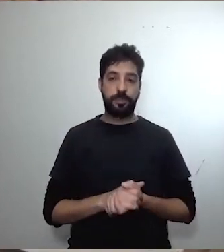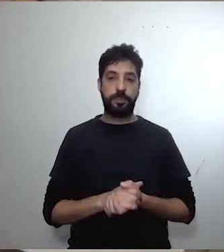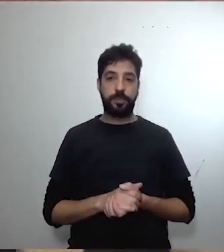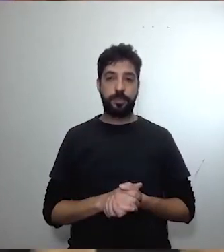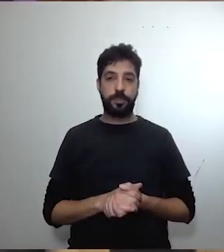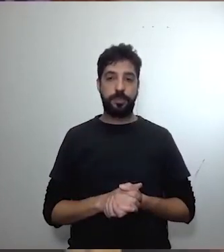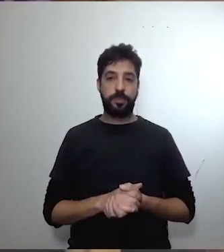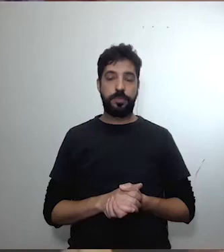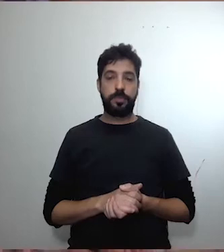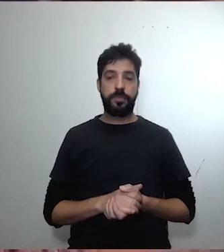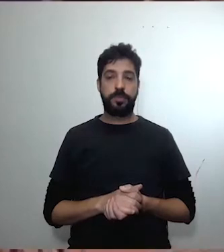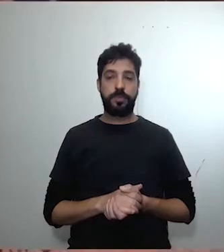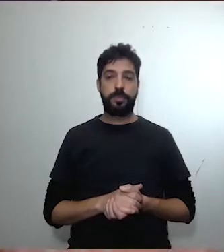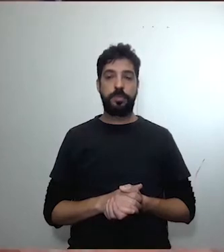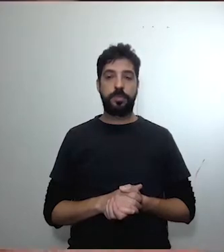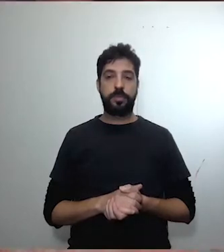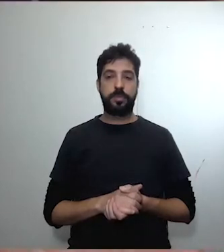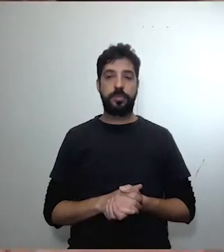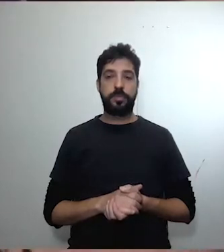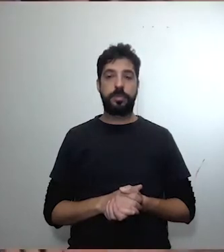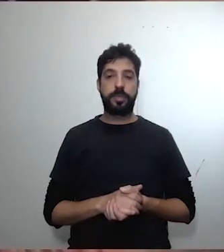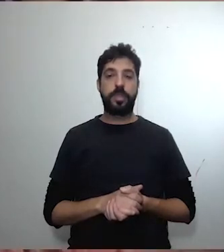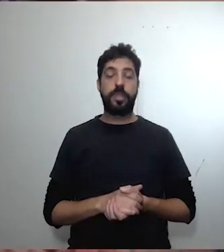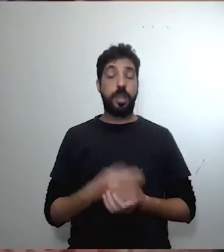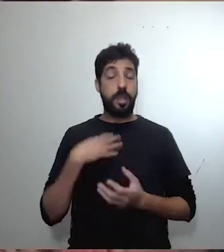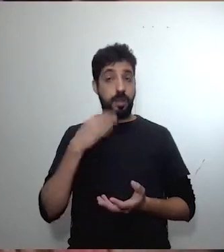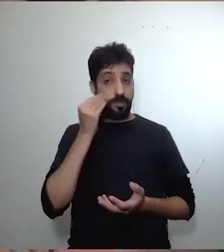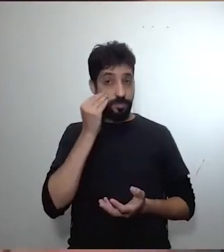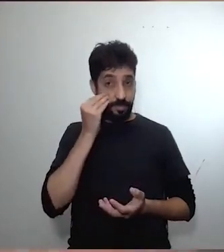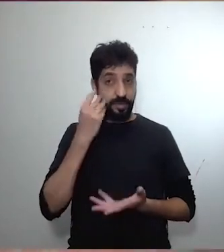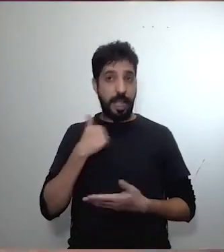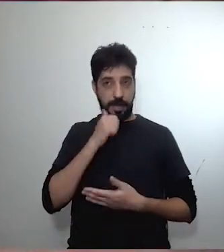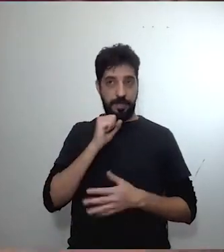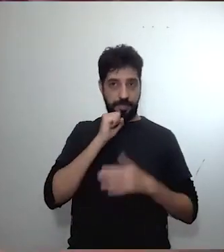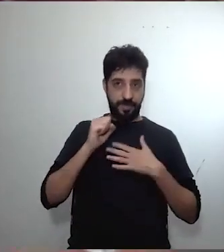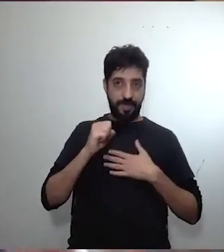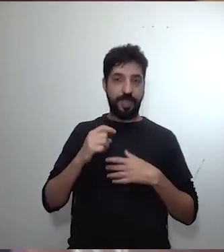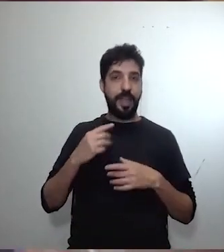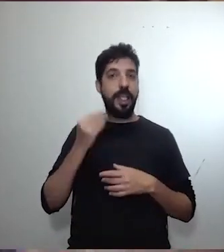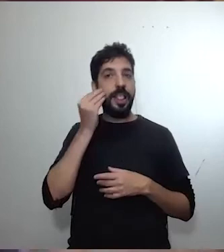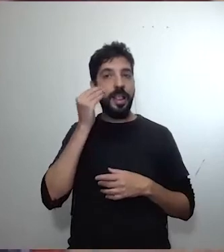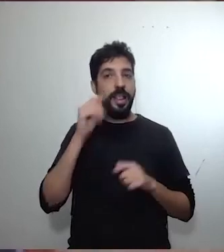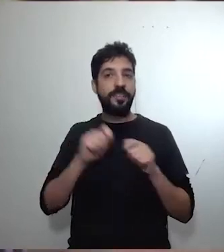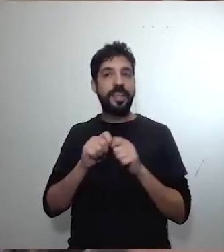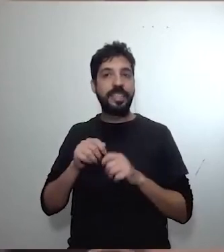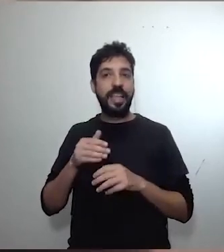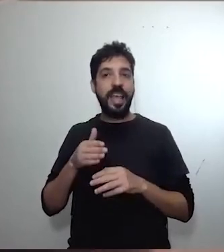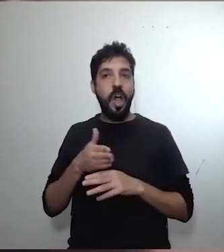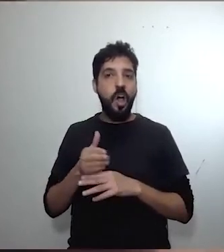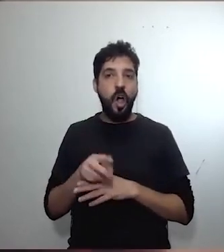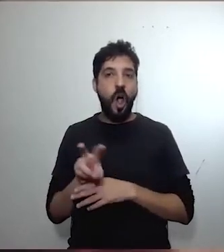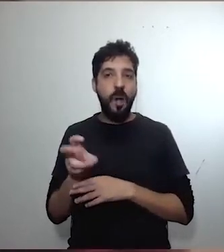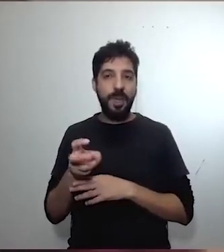Não tá mais... Deixa eu fazer a cobra. A mamãe tá testando para ver se já tá boa para fazer a cobrinha. Olha, ainda